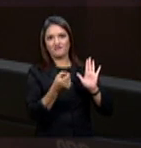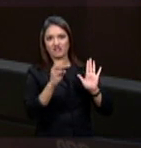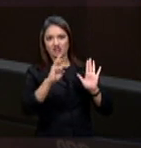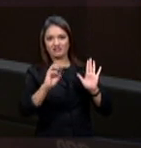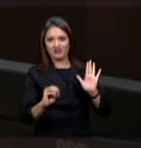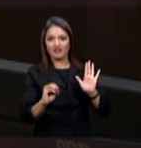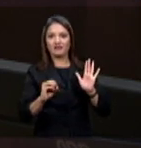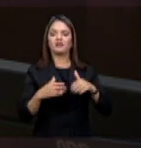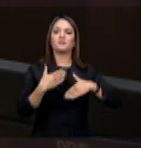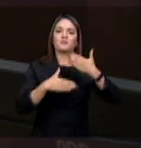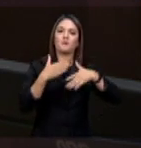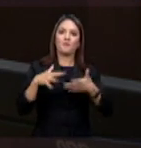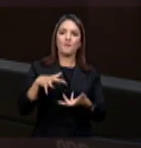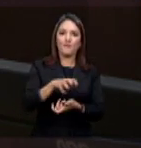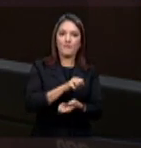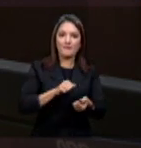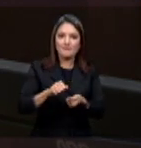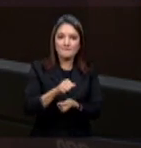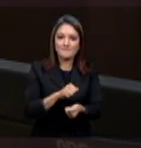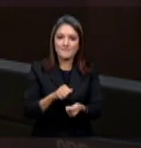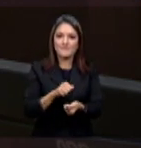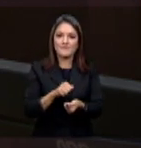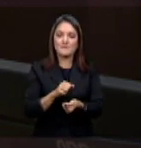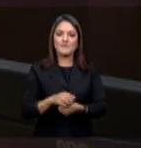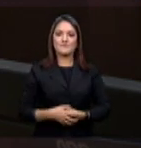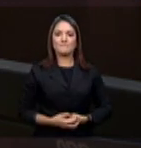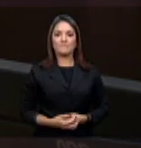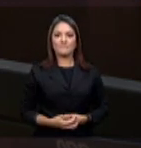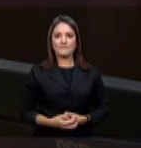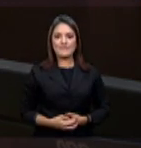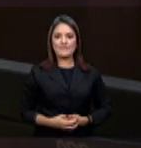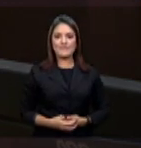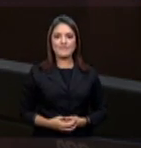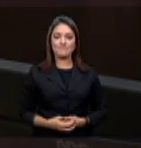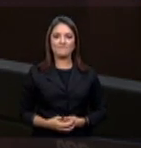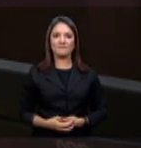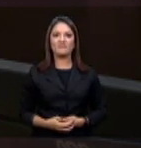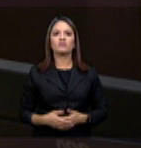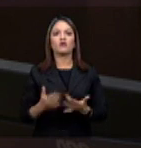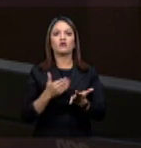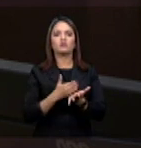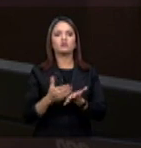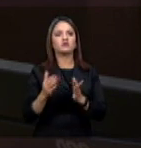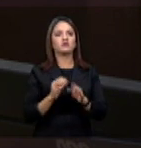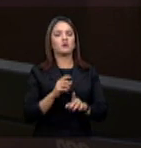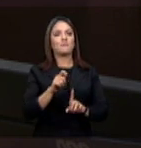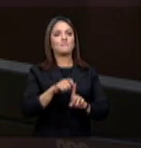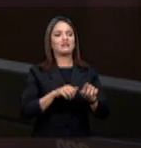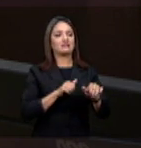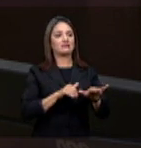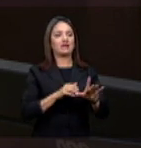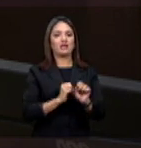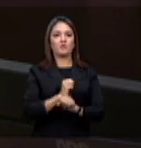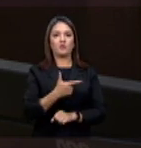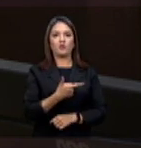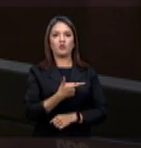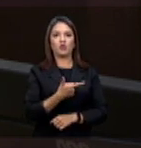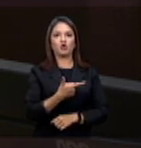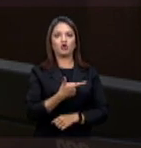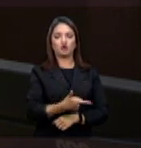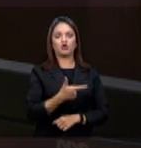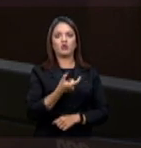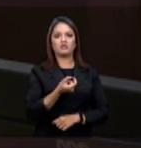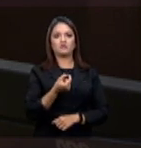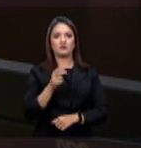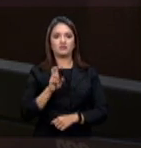o desenvolvimento sustentável e que foi a estabelecida em setembro 15 que é importante de fermento